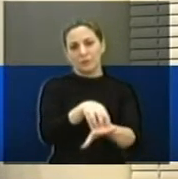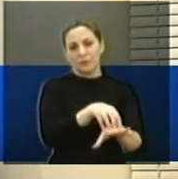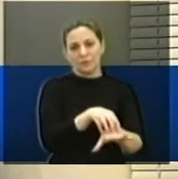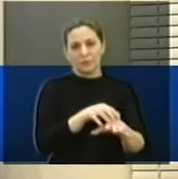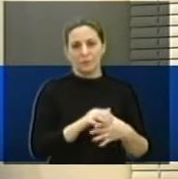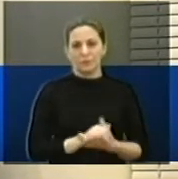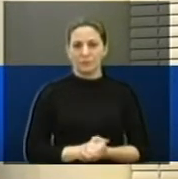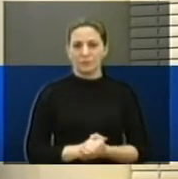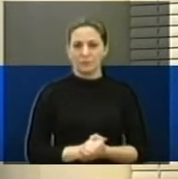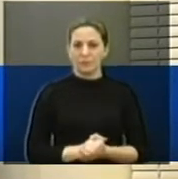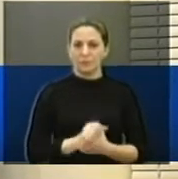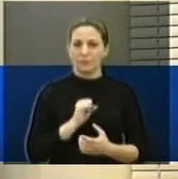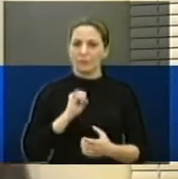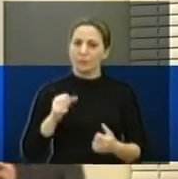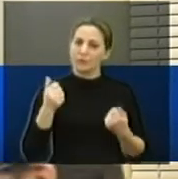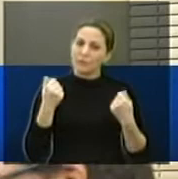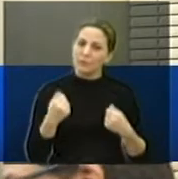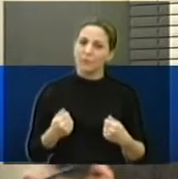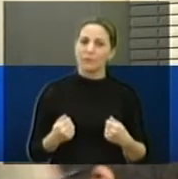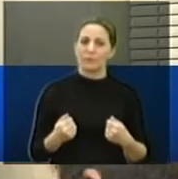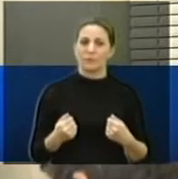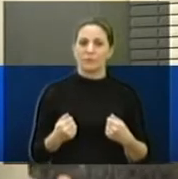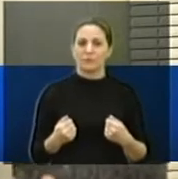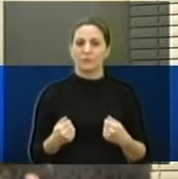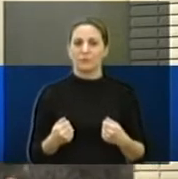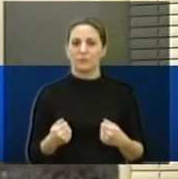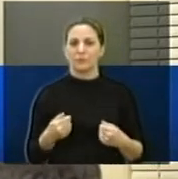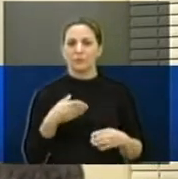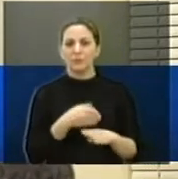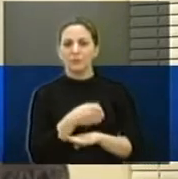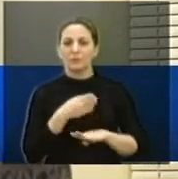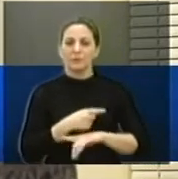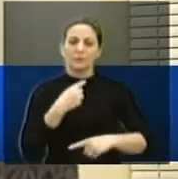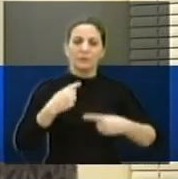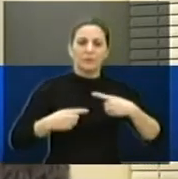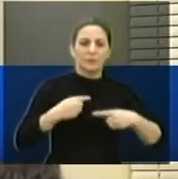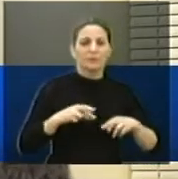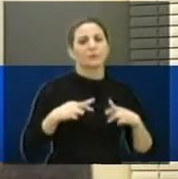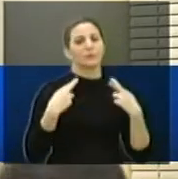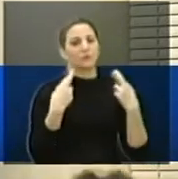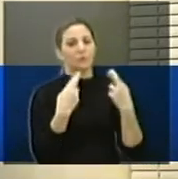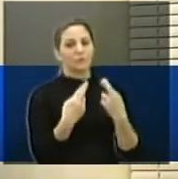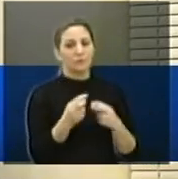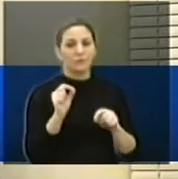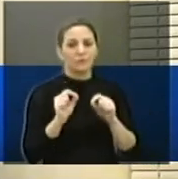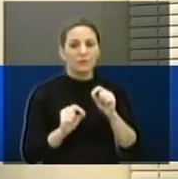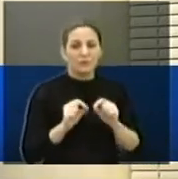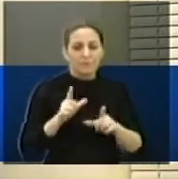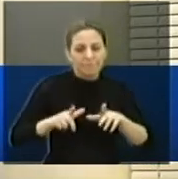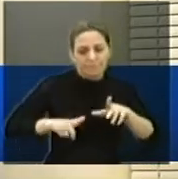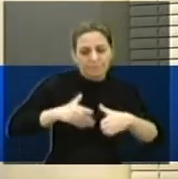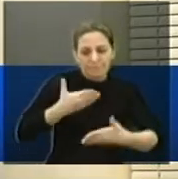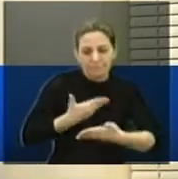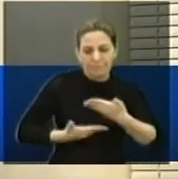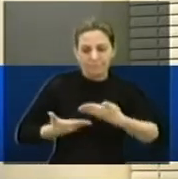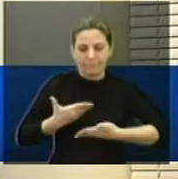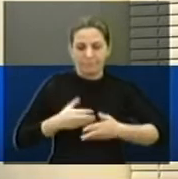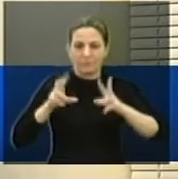se nós não podemos participar de debates e reuniões que trata do transporte